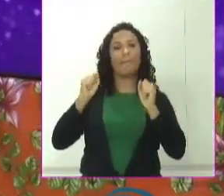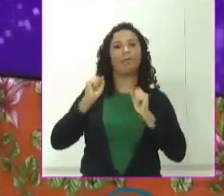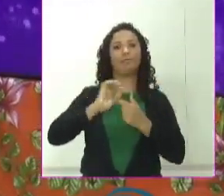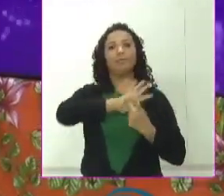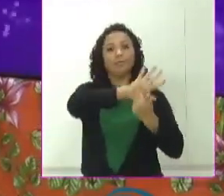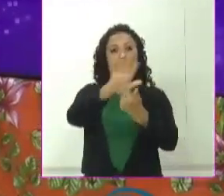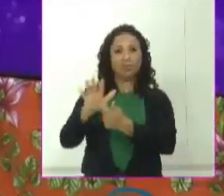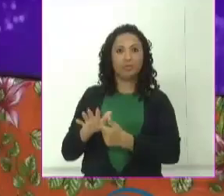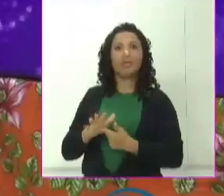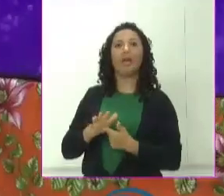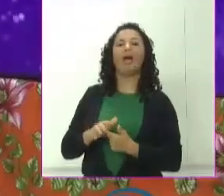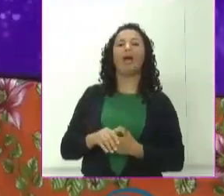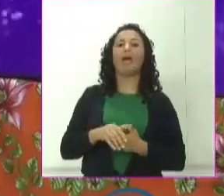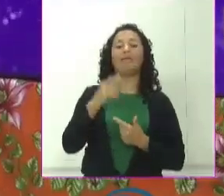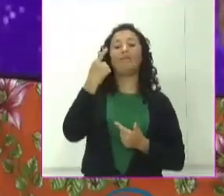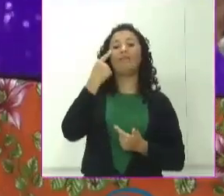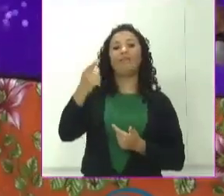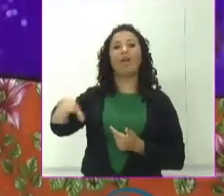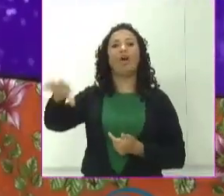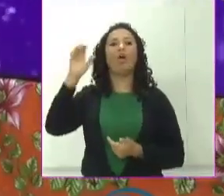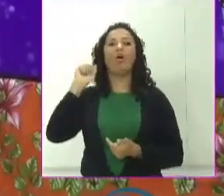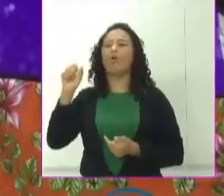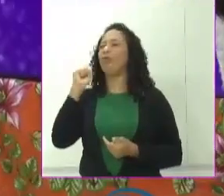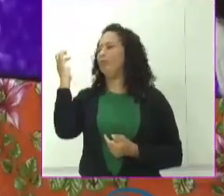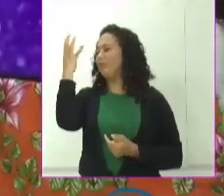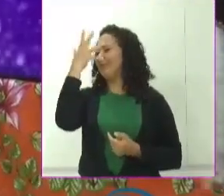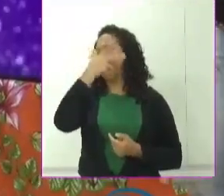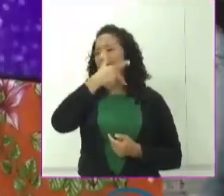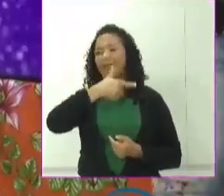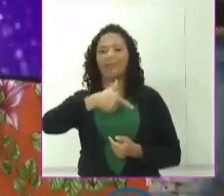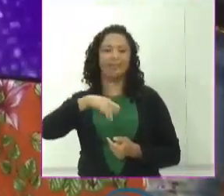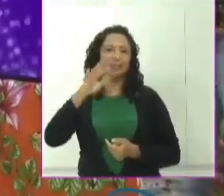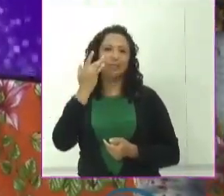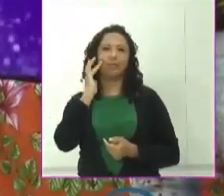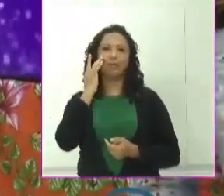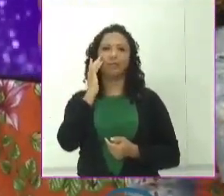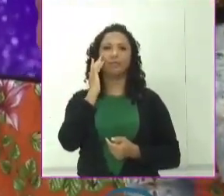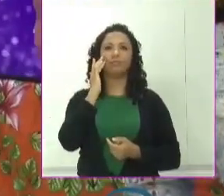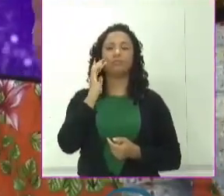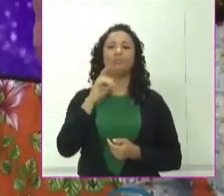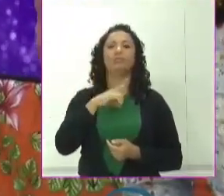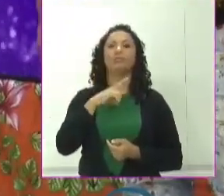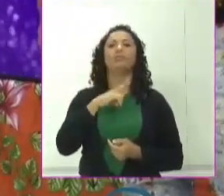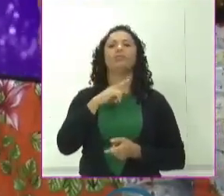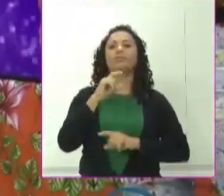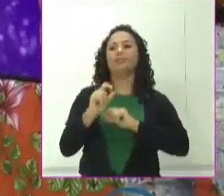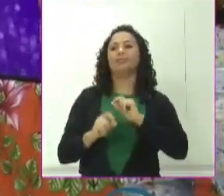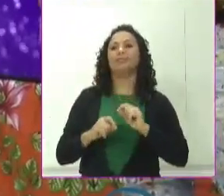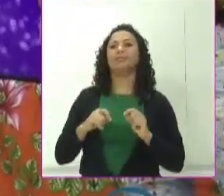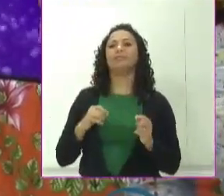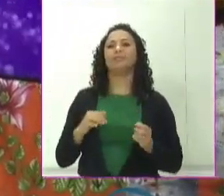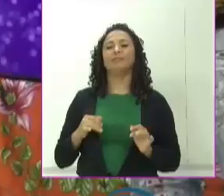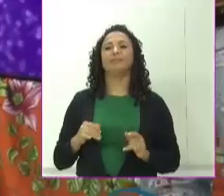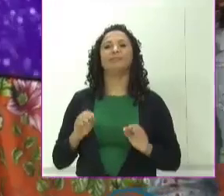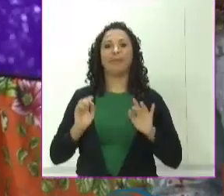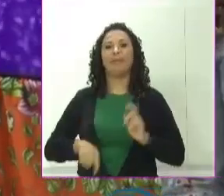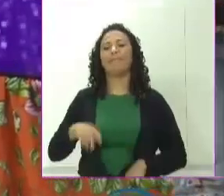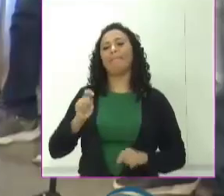mostrar. Olha, toca aí para me ouvir aqui. Eu acho lindo eles tocando. Ó, oi, esquerda.